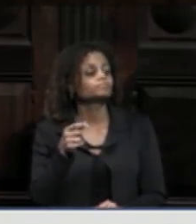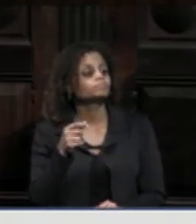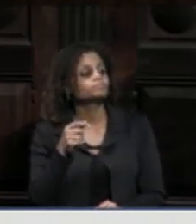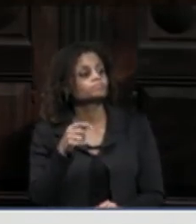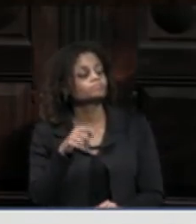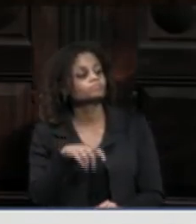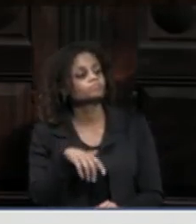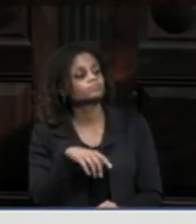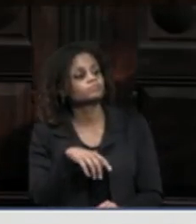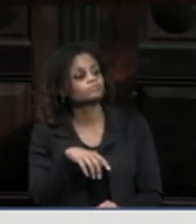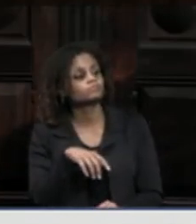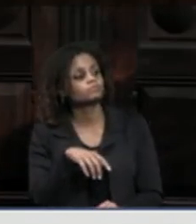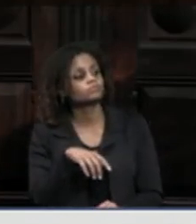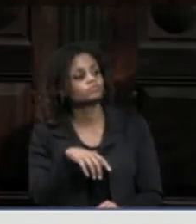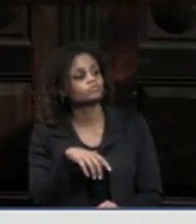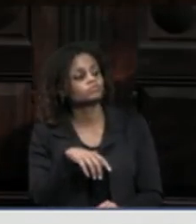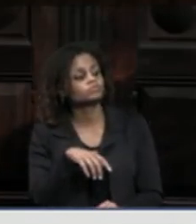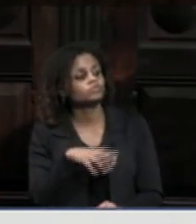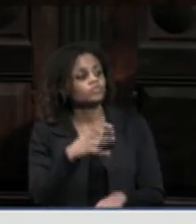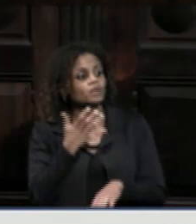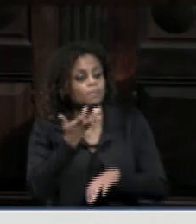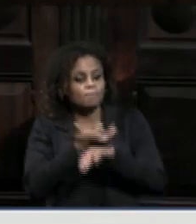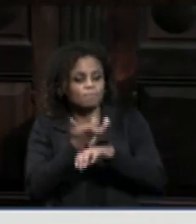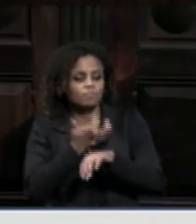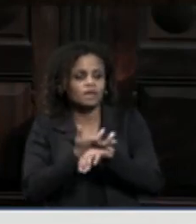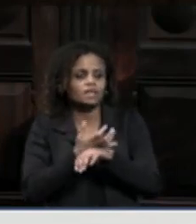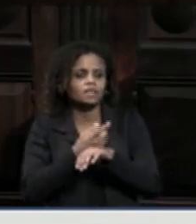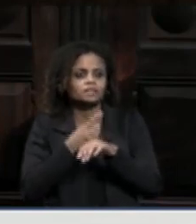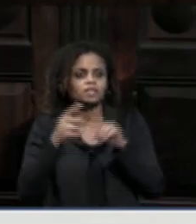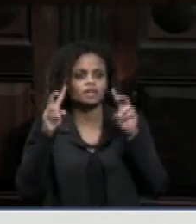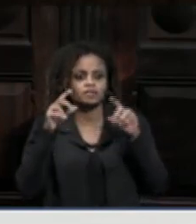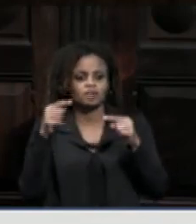matéria para garantir benesses